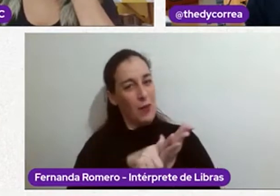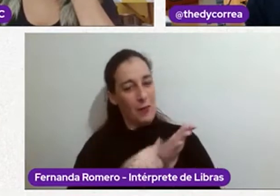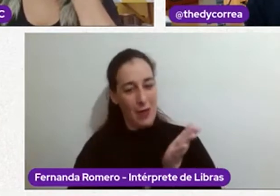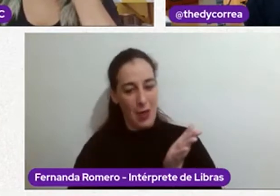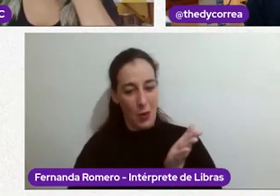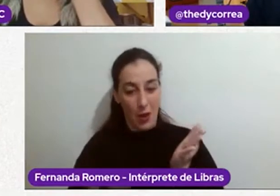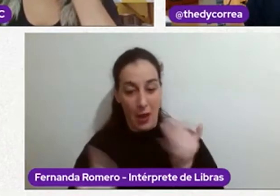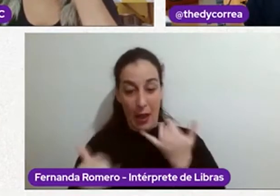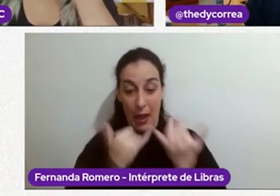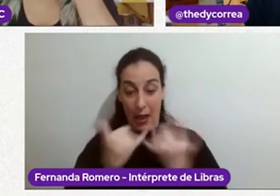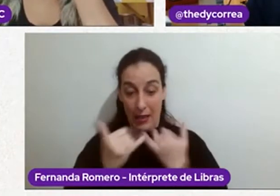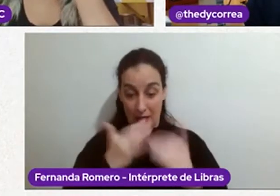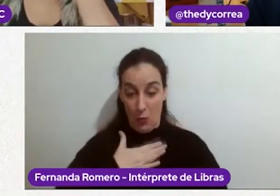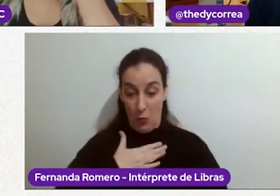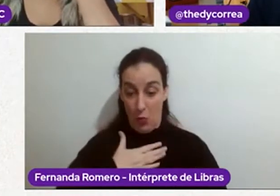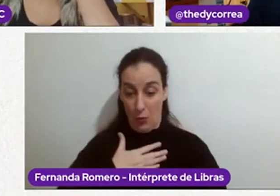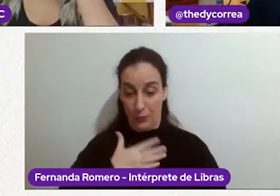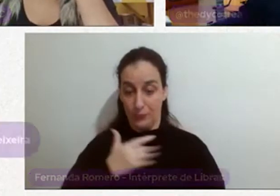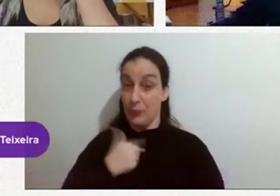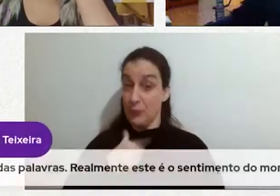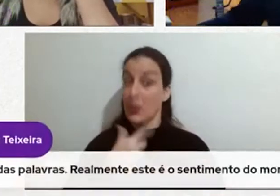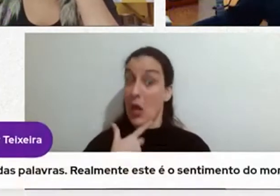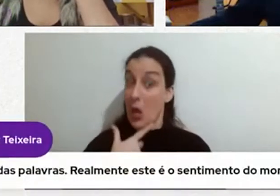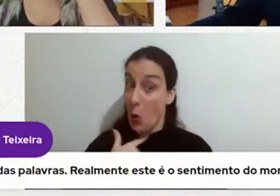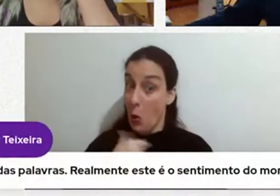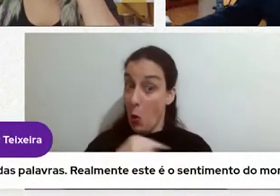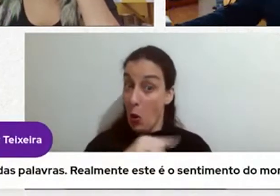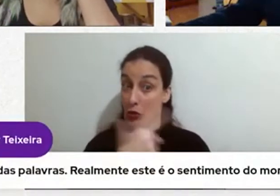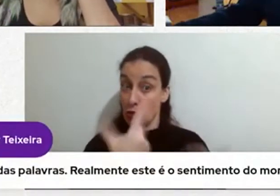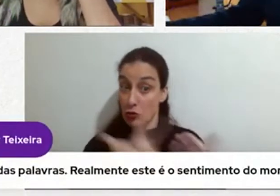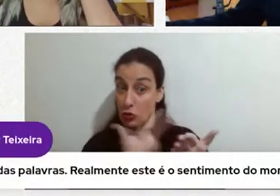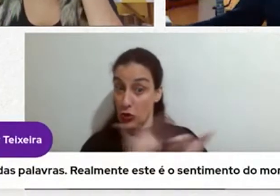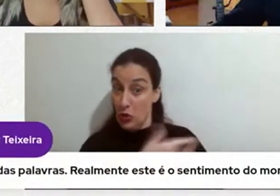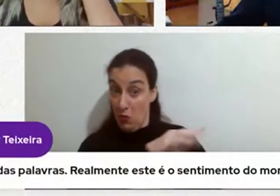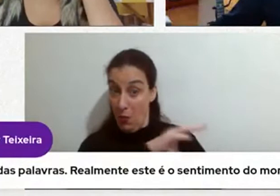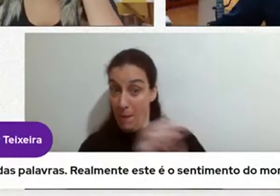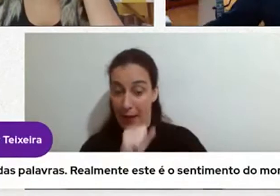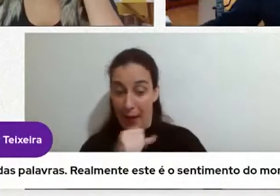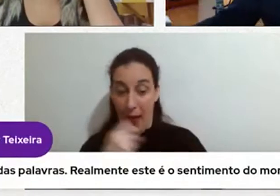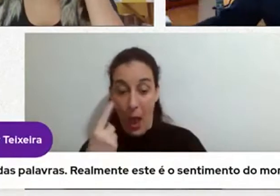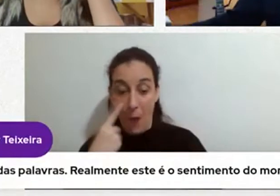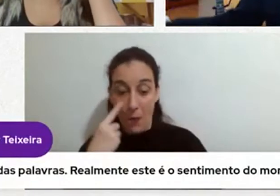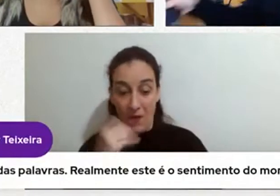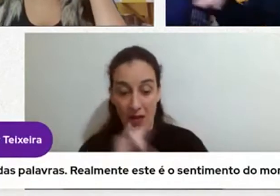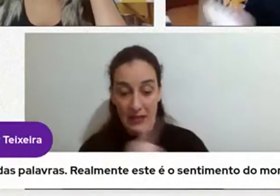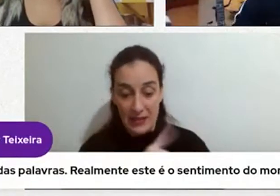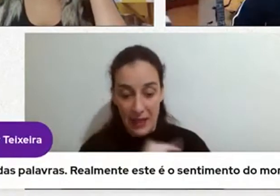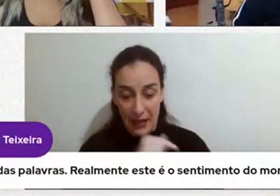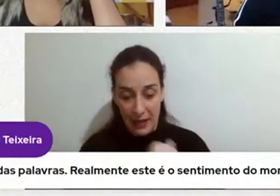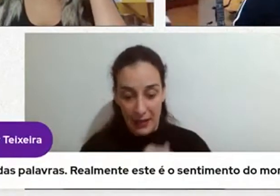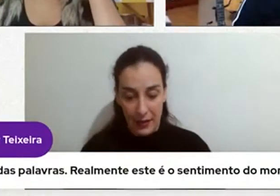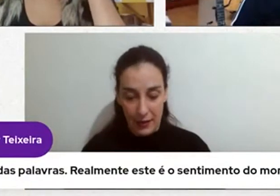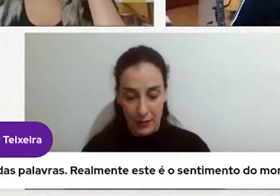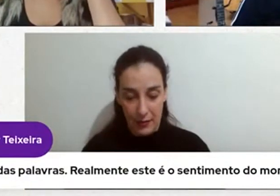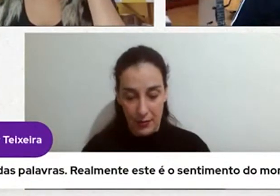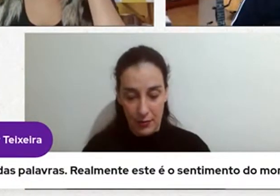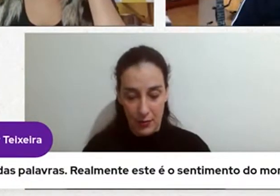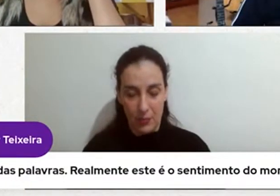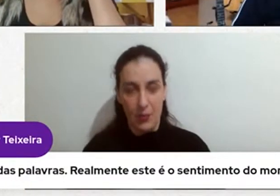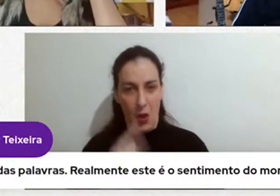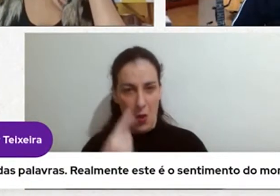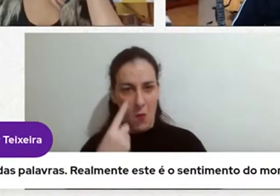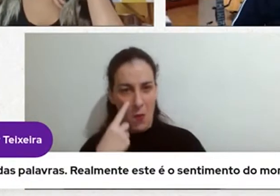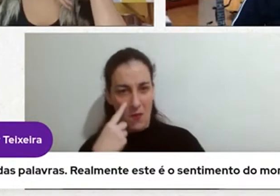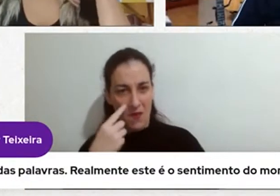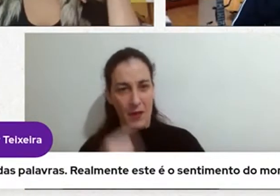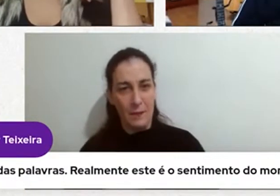por exemplo, eu gosto de pegar um livro e deixa eu ver se eu tenho aqui do lado pegar uma página assim que